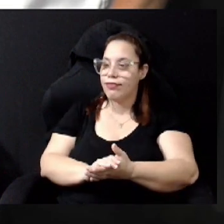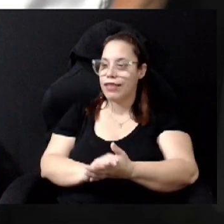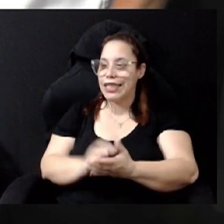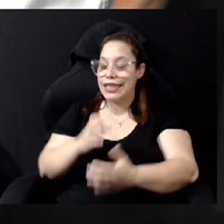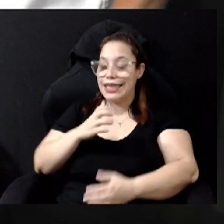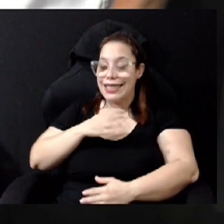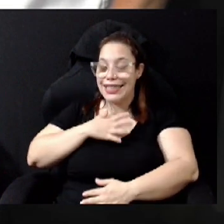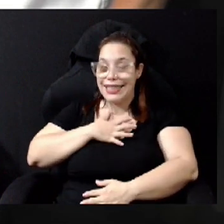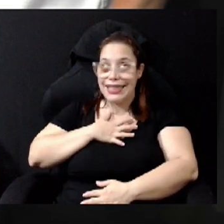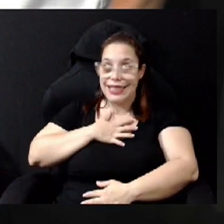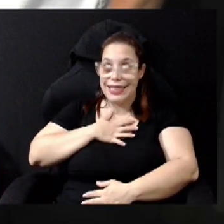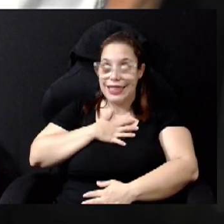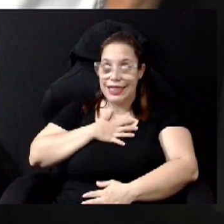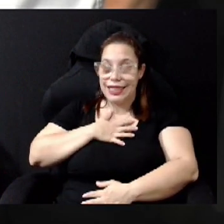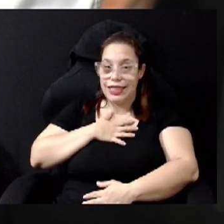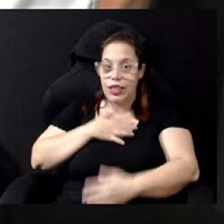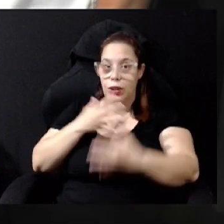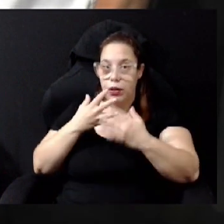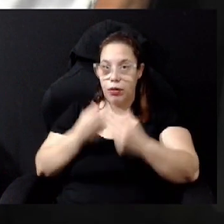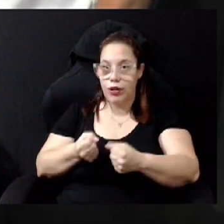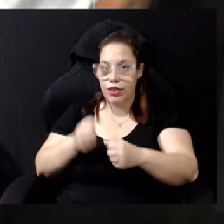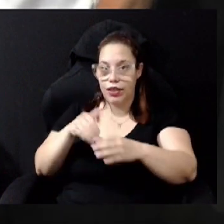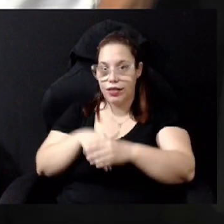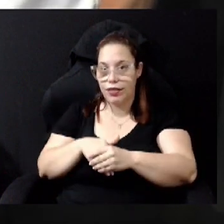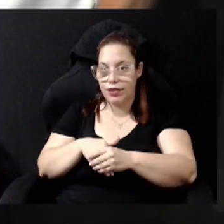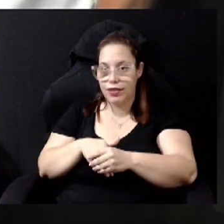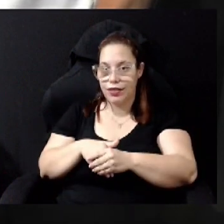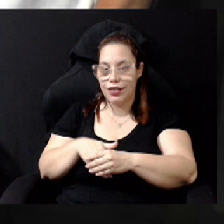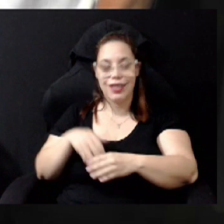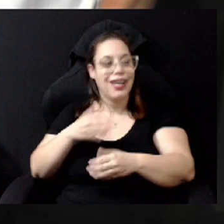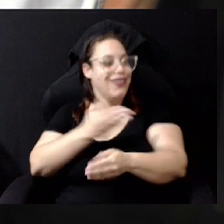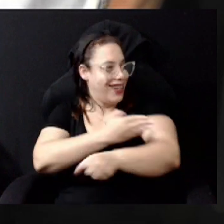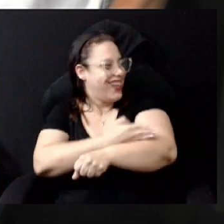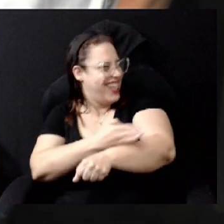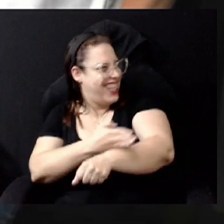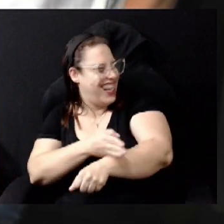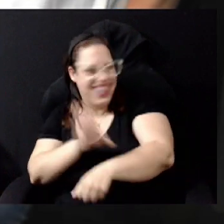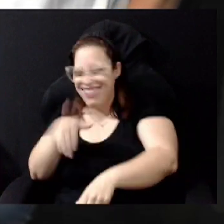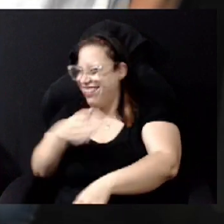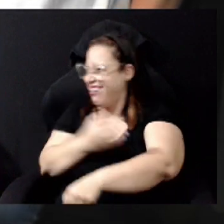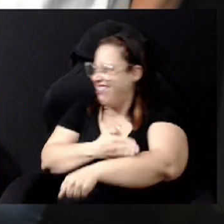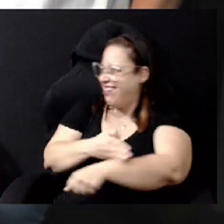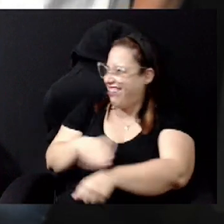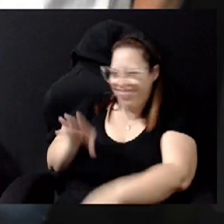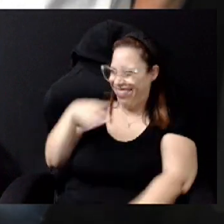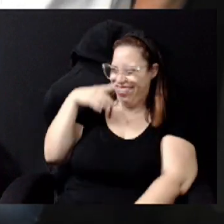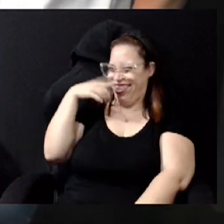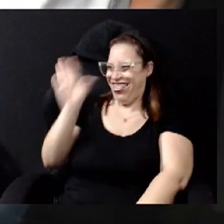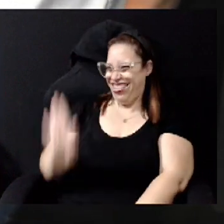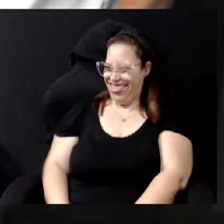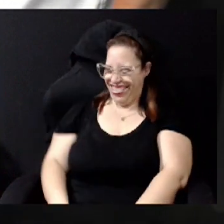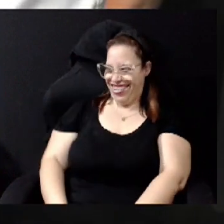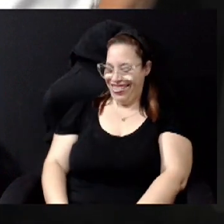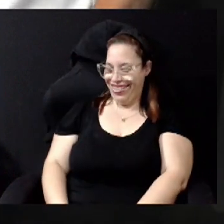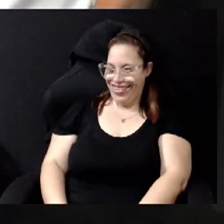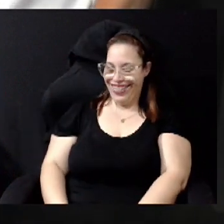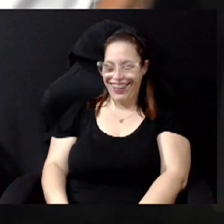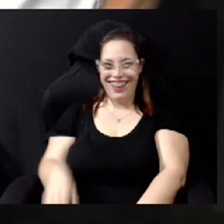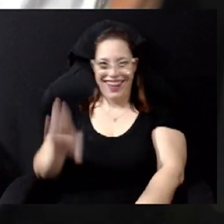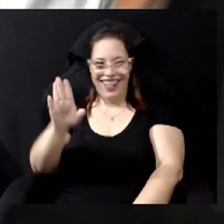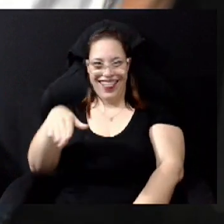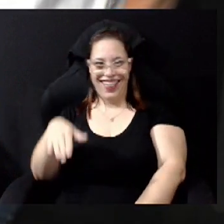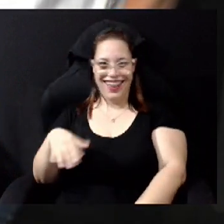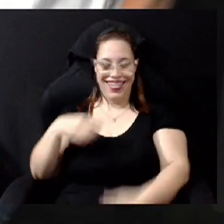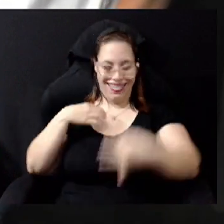ter posse de novo? Me acostumei. Acostumou? Prometido, né? Tá. Nem vai fazer terno novo?